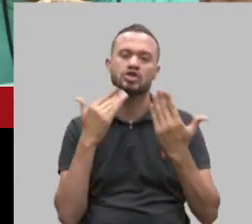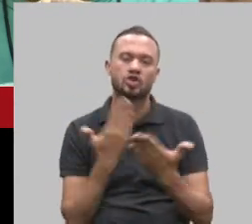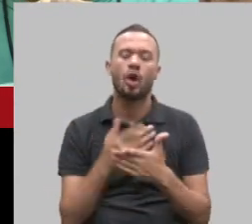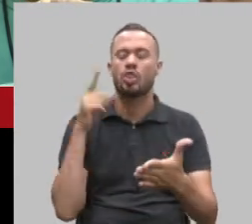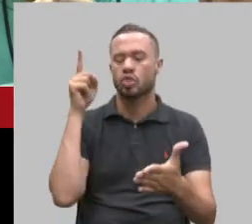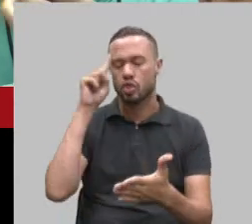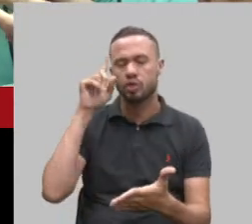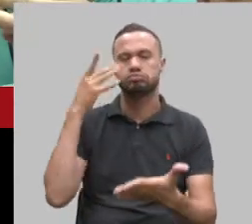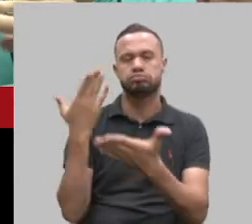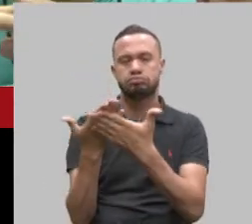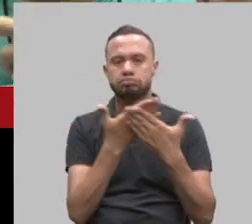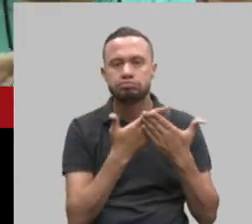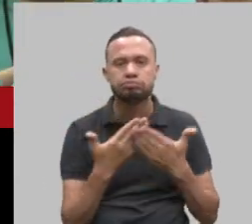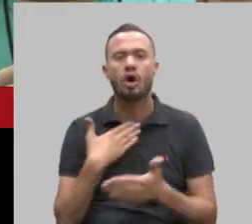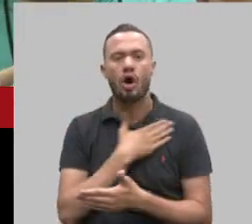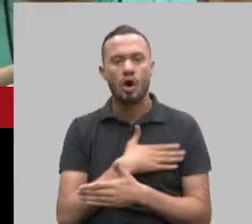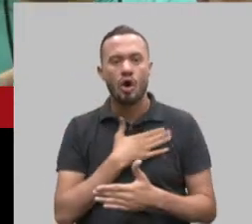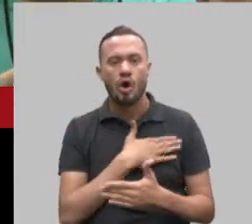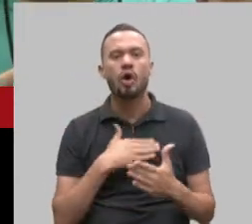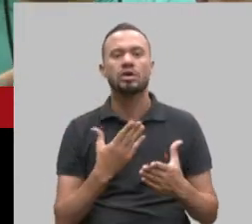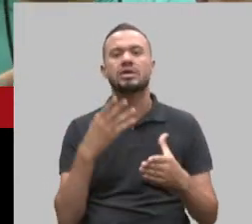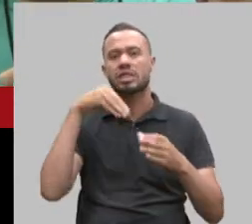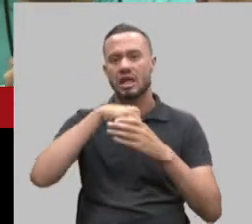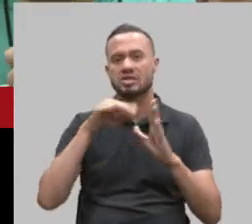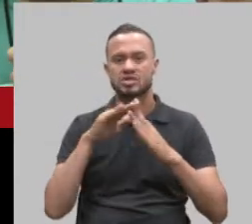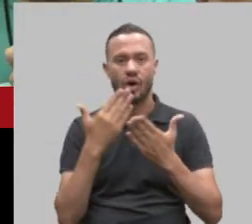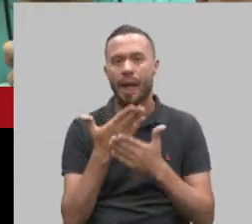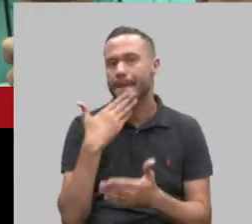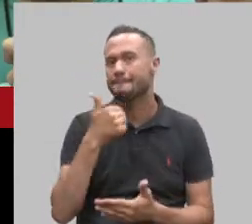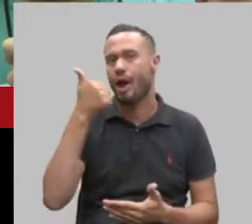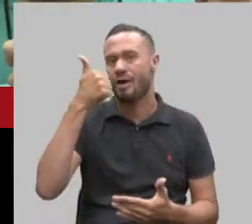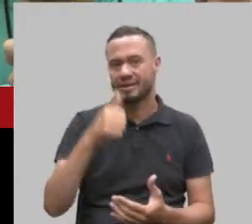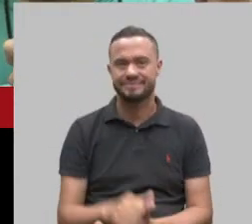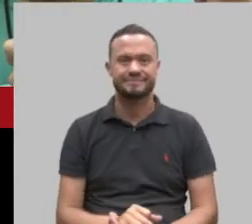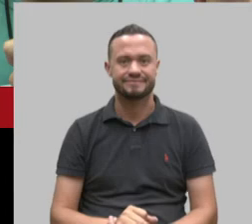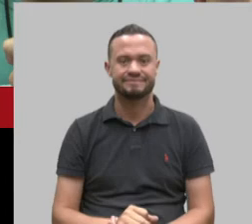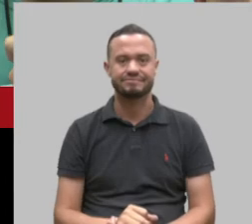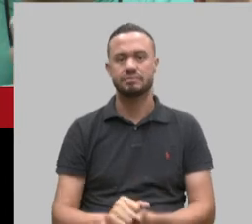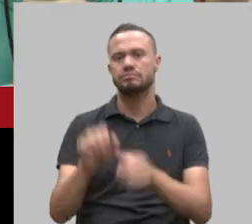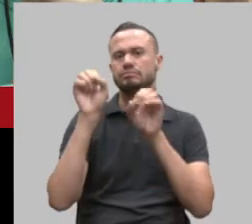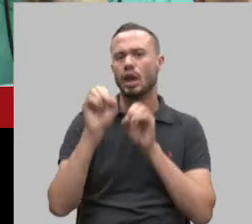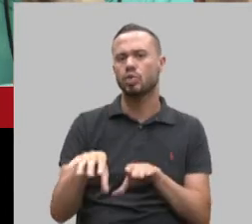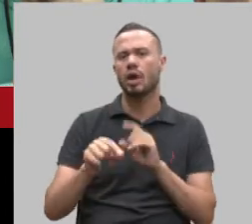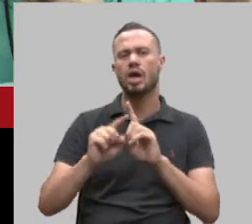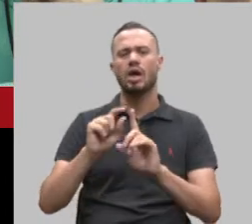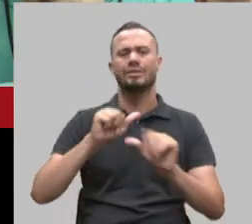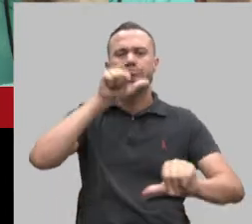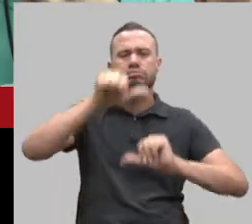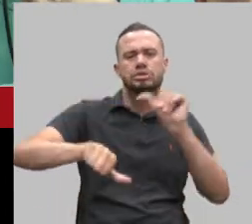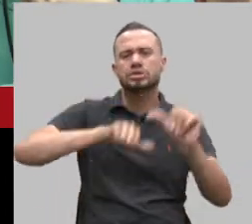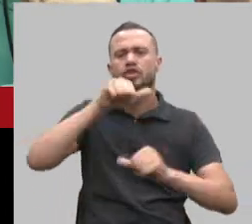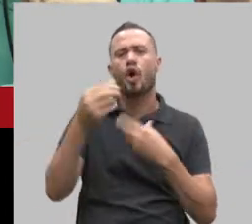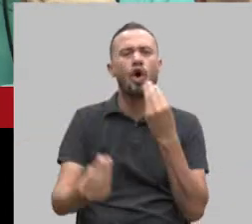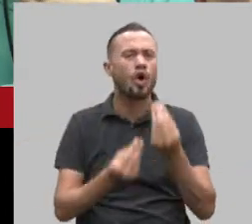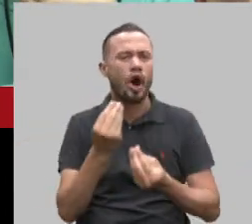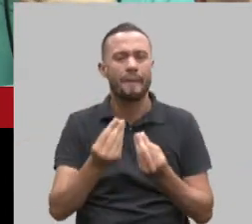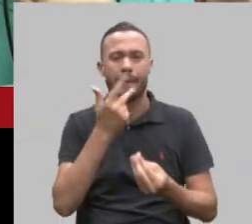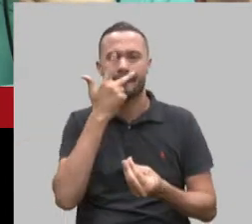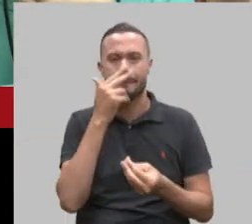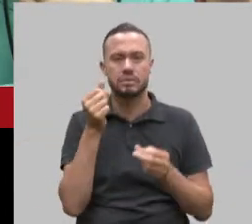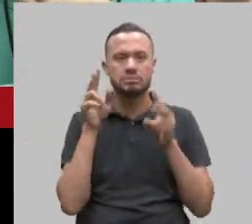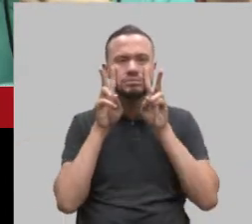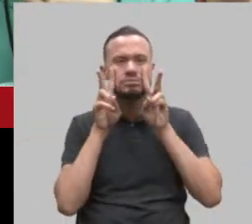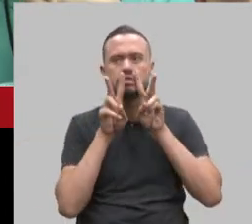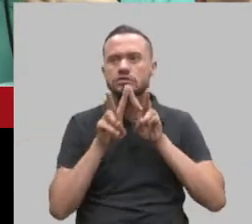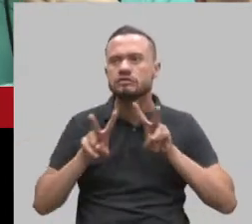e Gostamos de estar nela melhora tudo uma educação transformadora é o mesmo que uma visão mais Ampla e mais